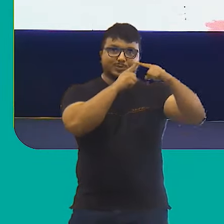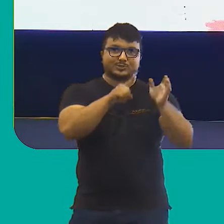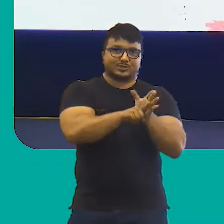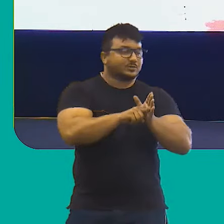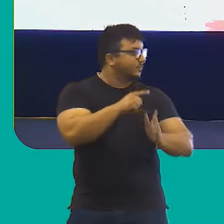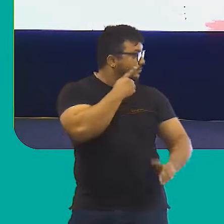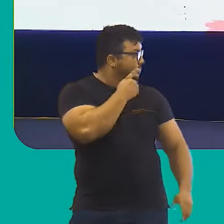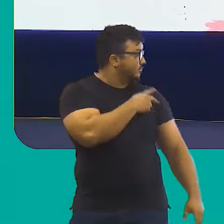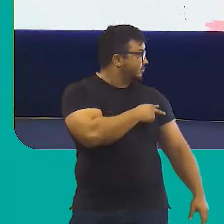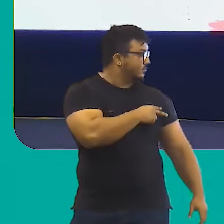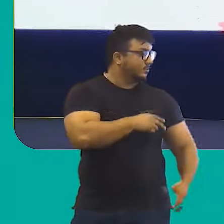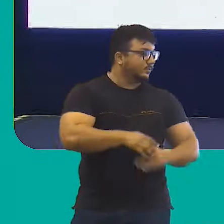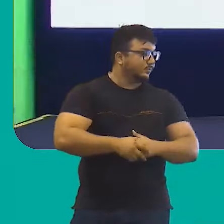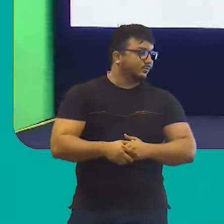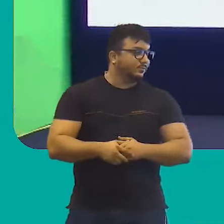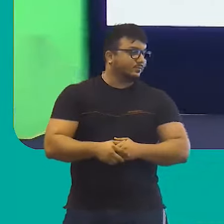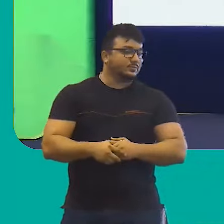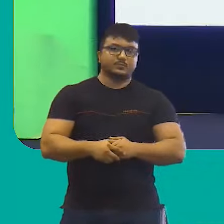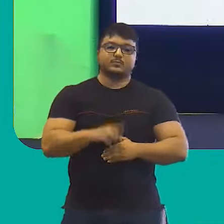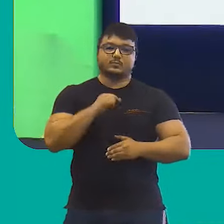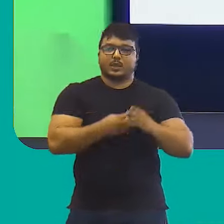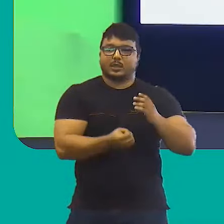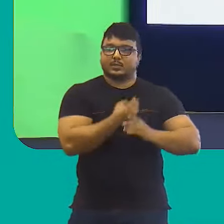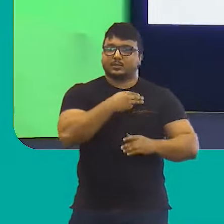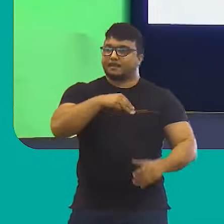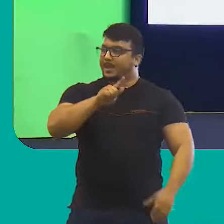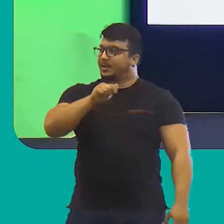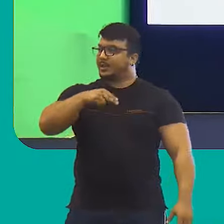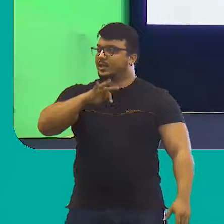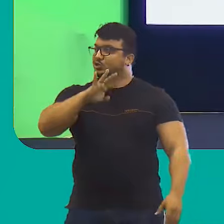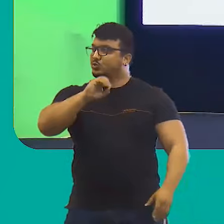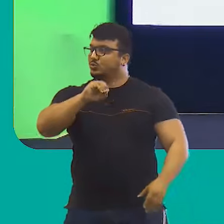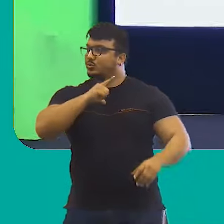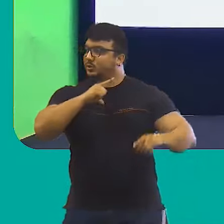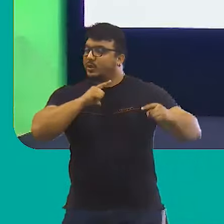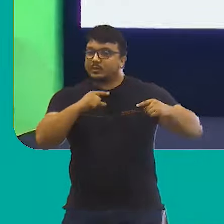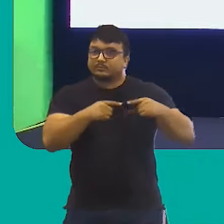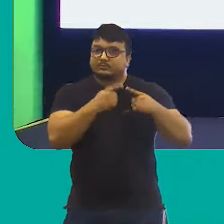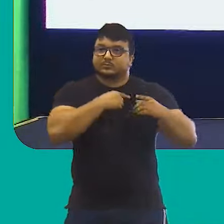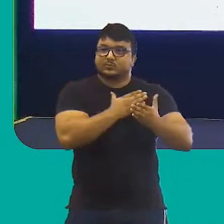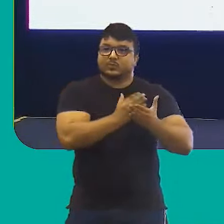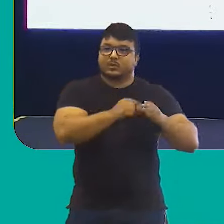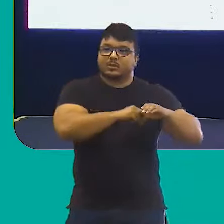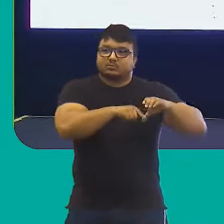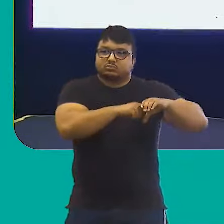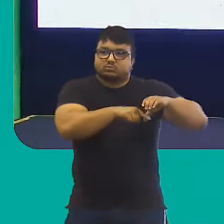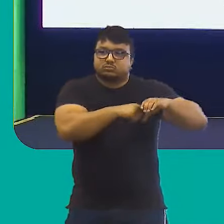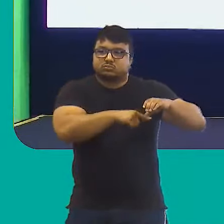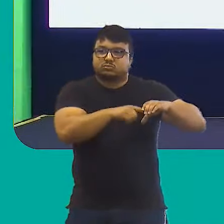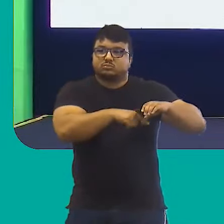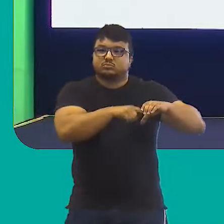quê? Campo magnético. Na hora que eu começo a girar o